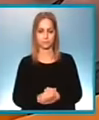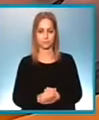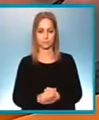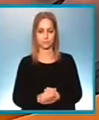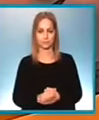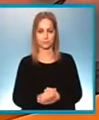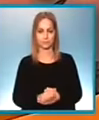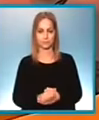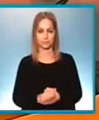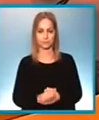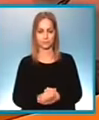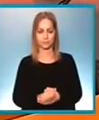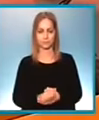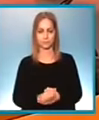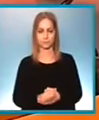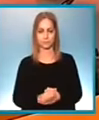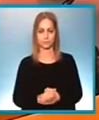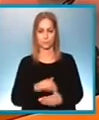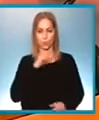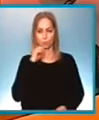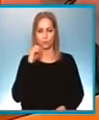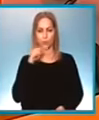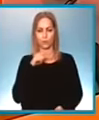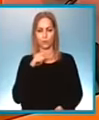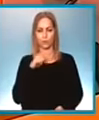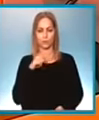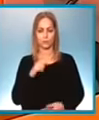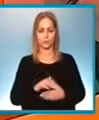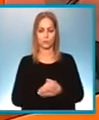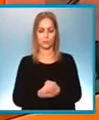Pode ser uma loucura, Maia? Pode. Pode? Se faz favor. É